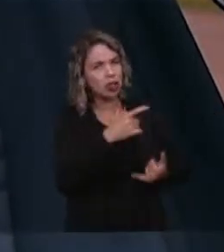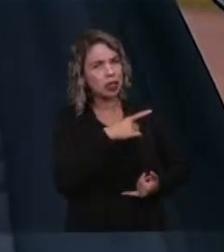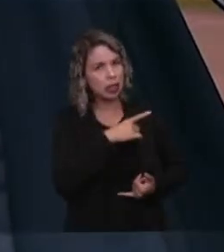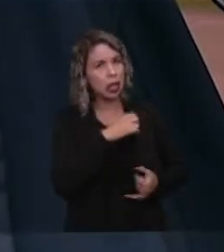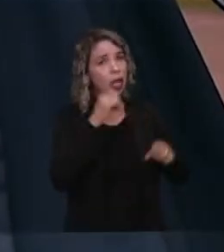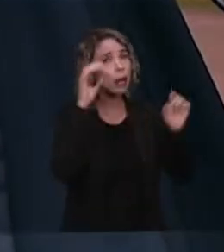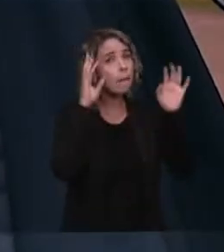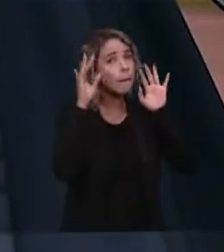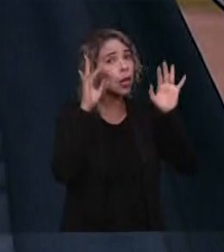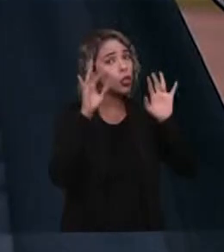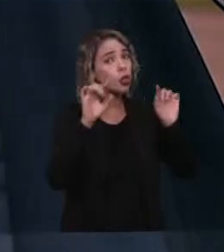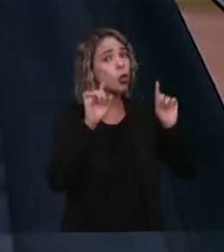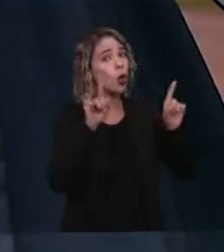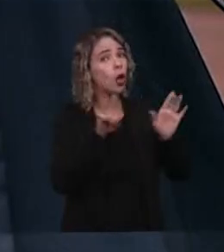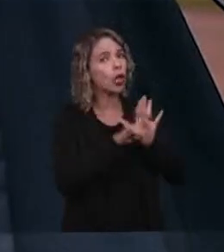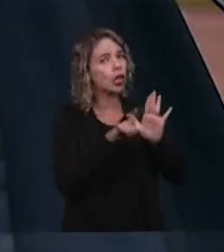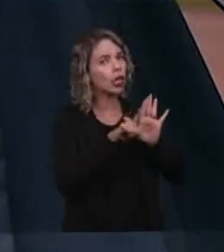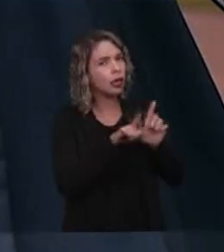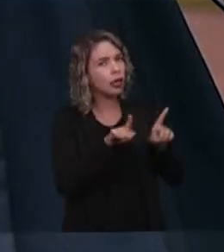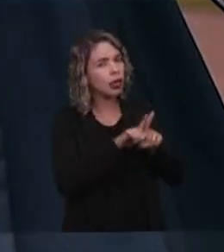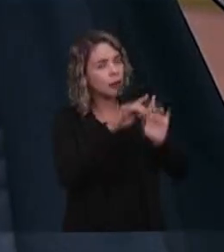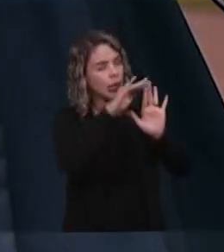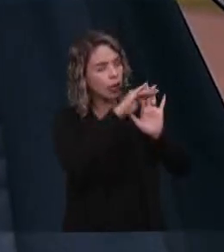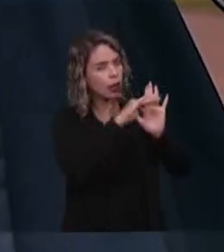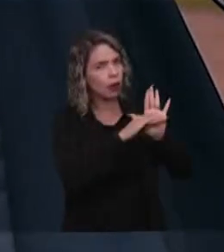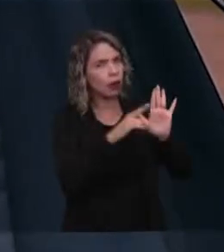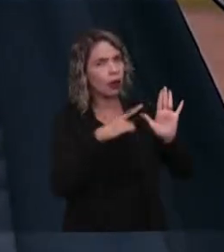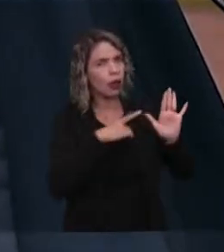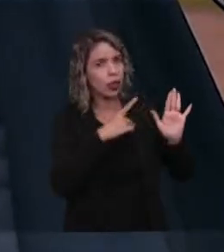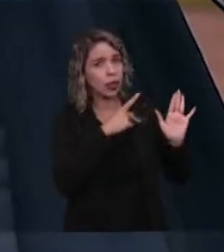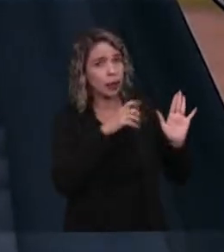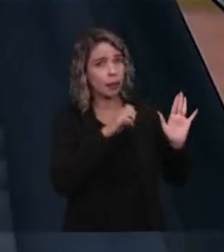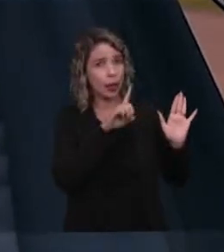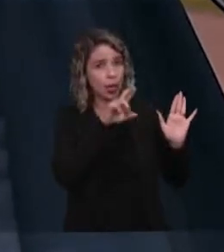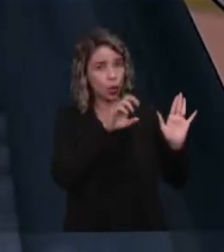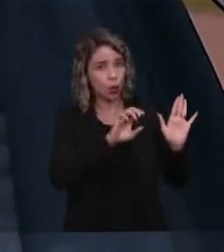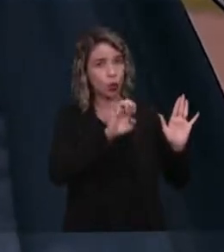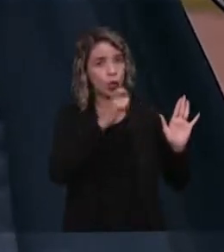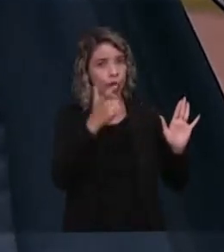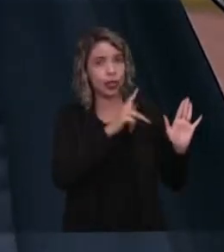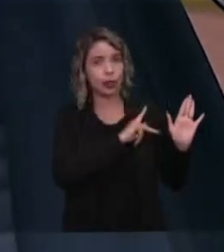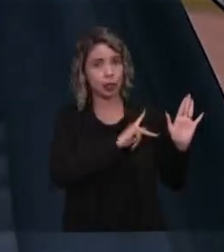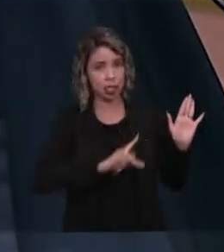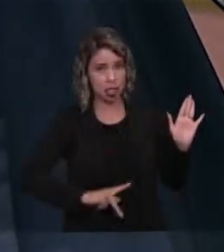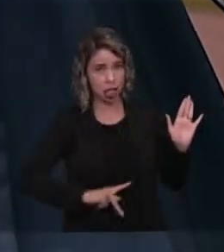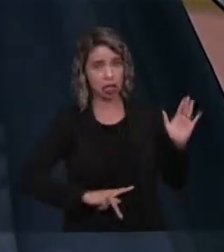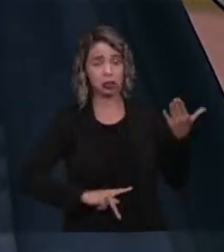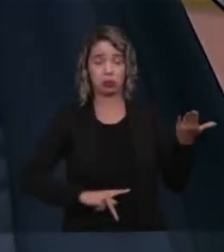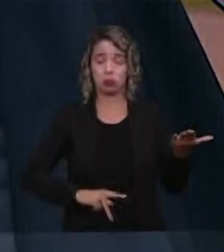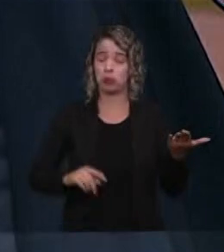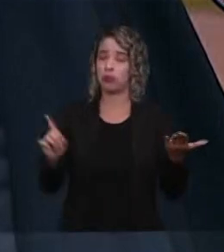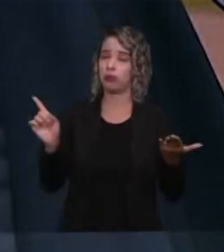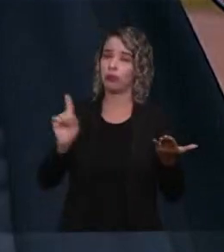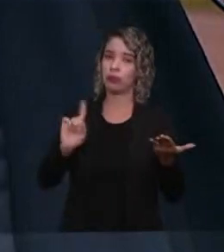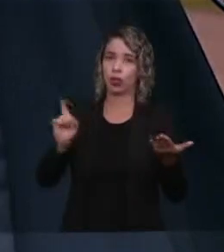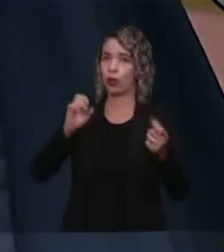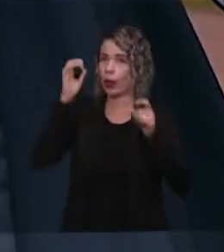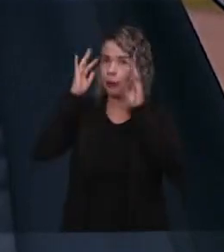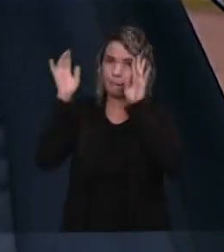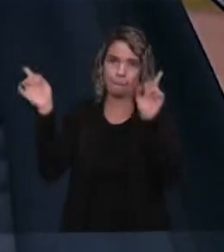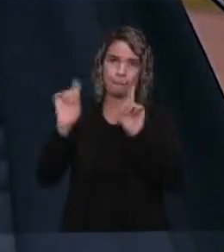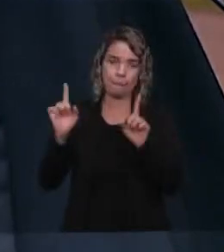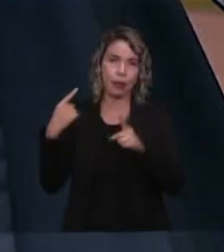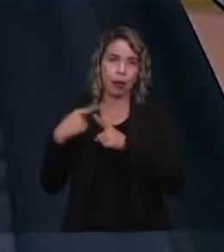O senhor imaginou em cima de uma relação já existente entre Pedro Paulo e o ex-presidente? Colaborador. Não é uma dedução,